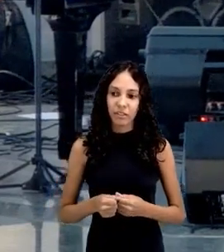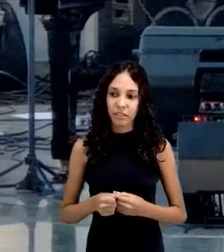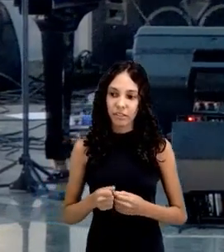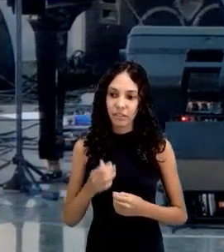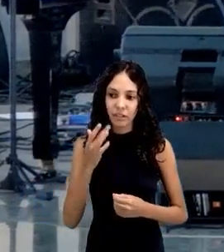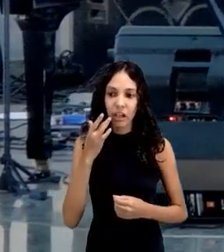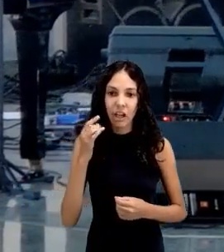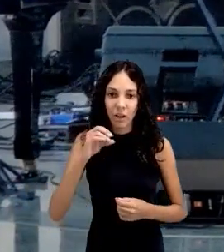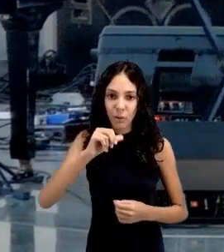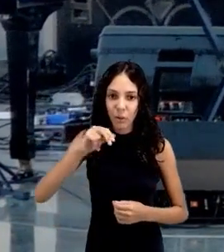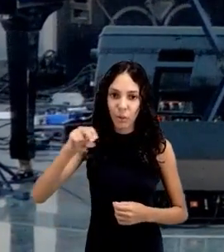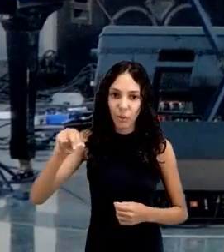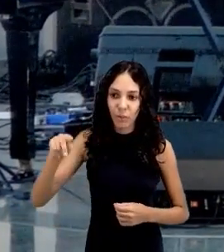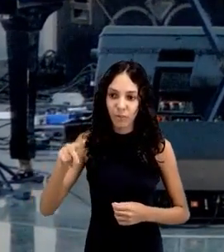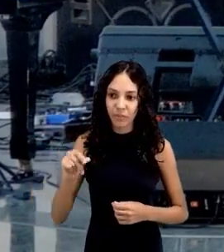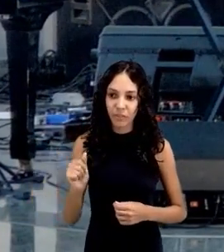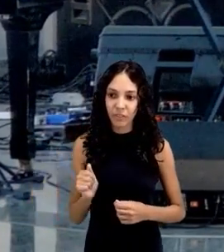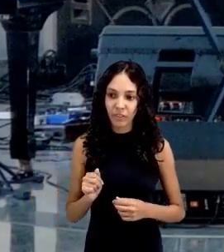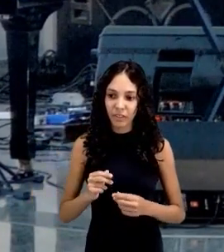ser diferente.